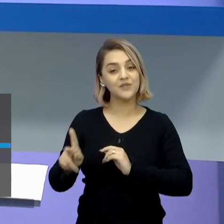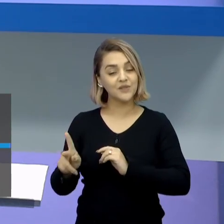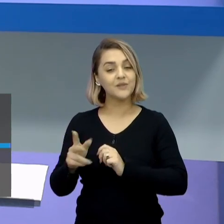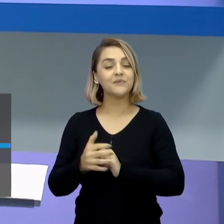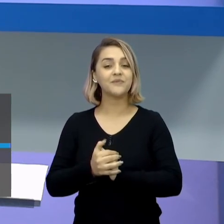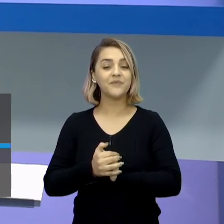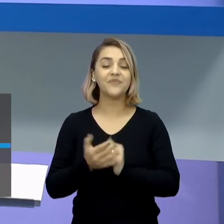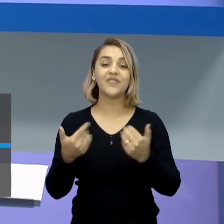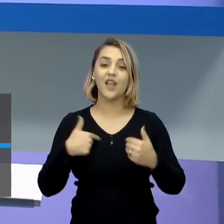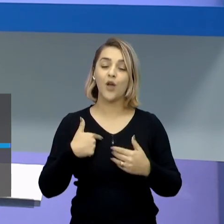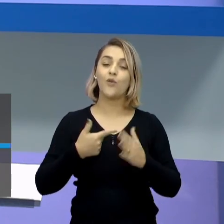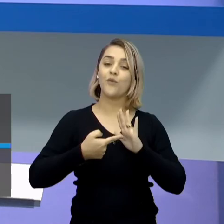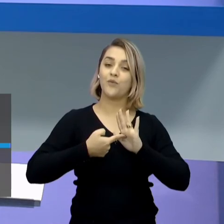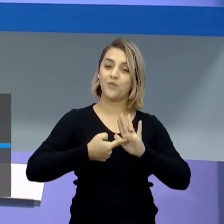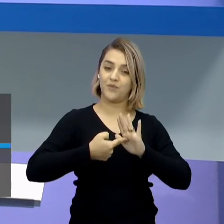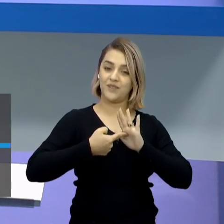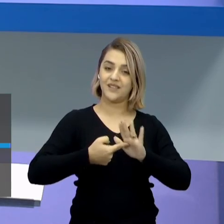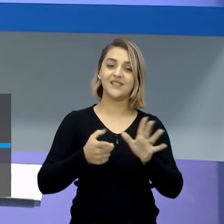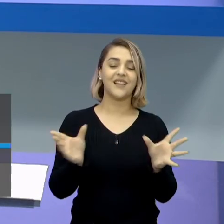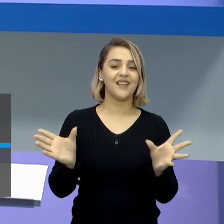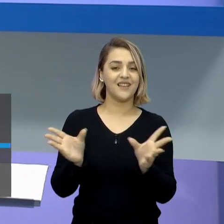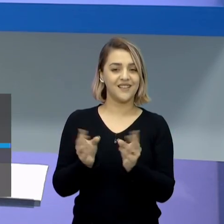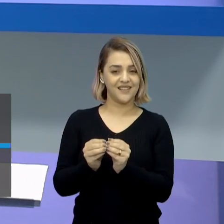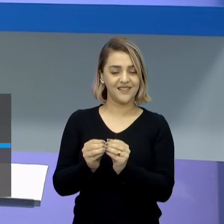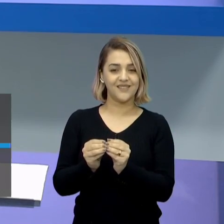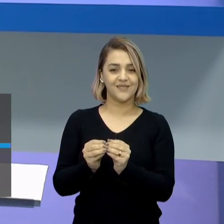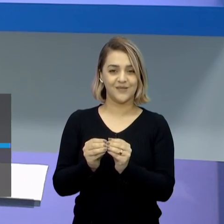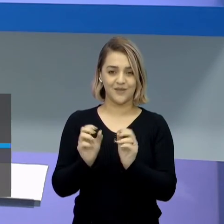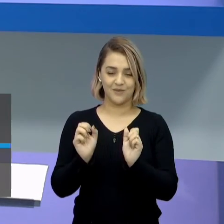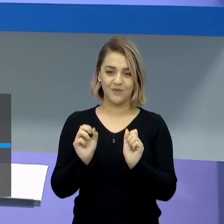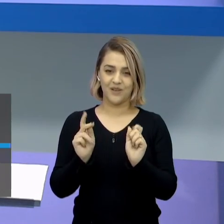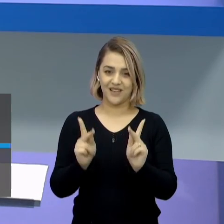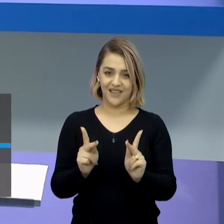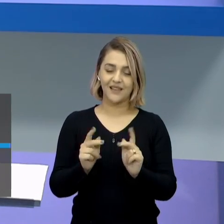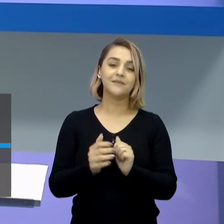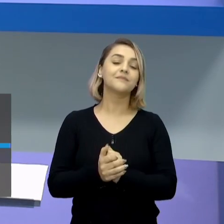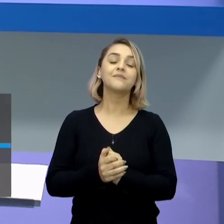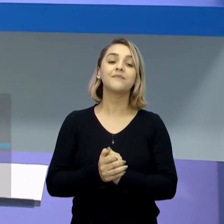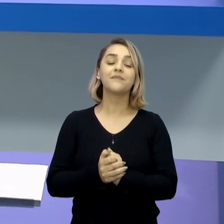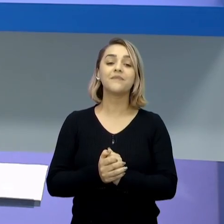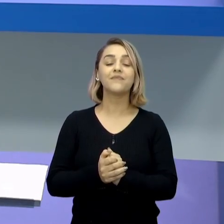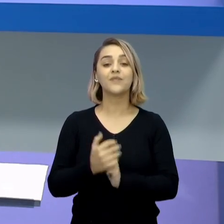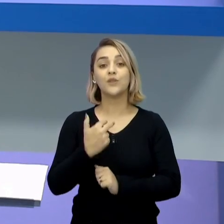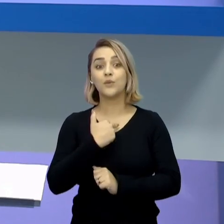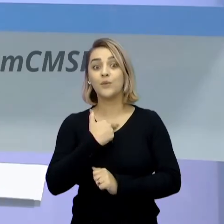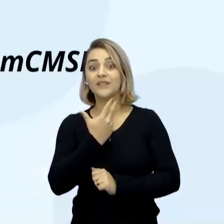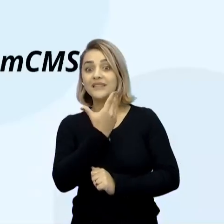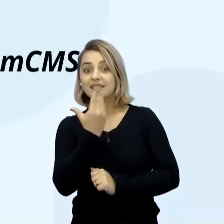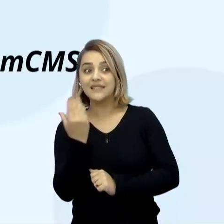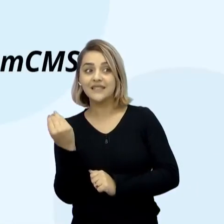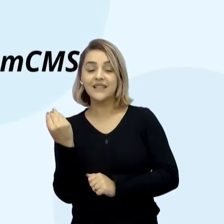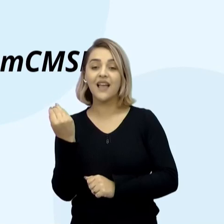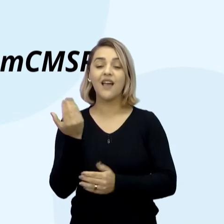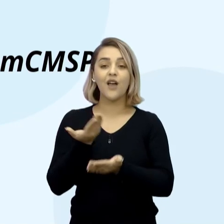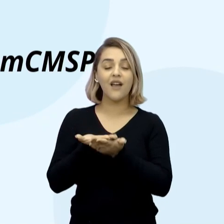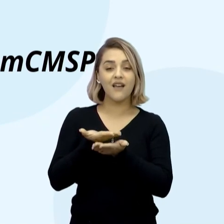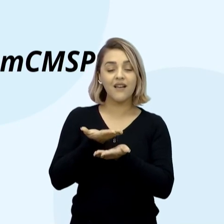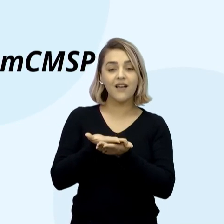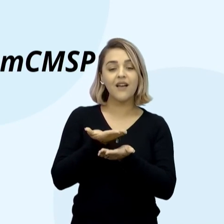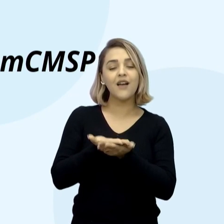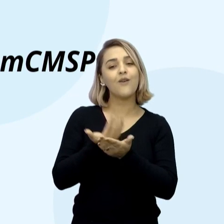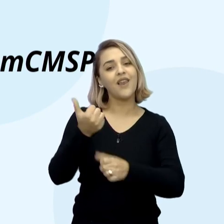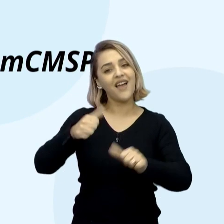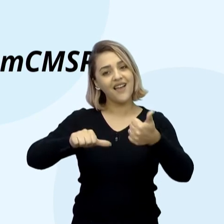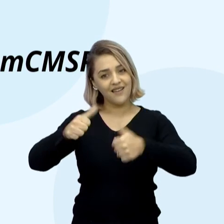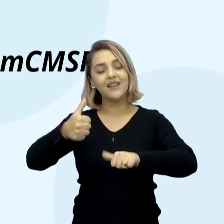mostrar para vocês um resumão do que a gente teve até o momento, tudo bem? Então, não deixem de avaliar o nosso conteúdo, se possível,